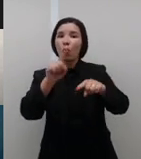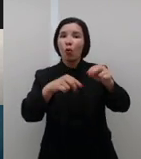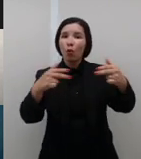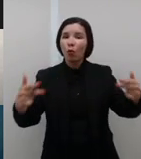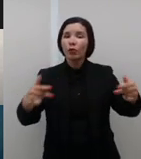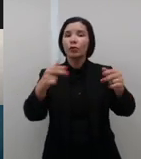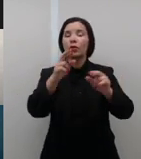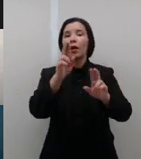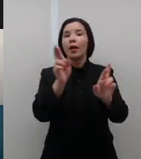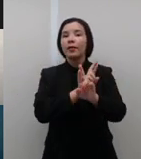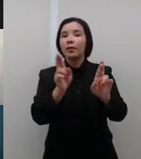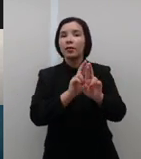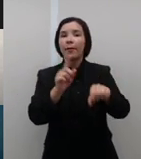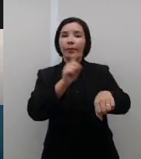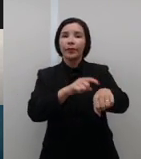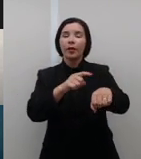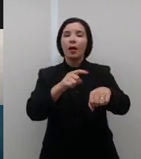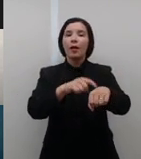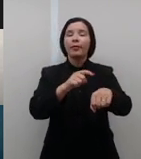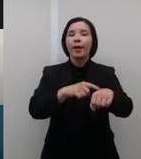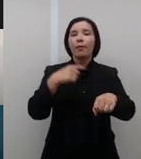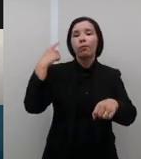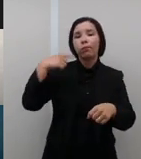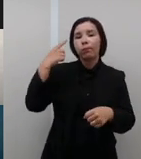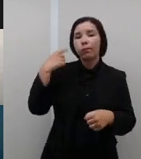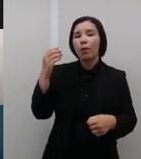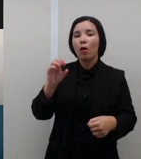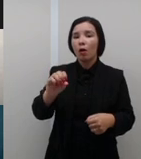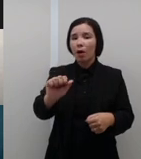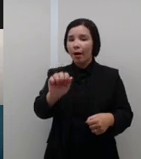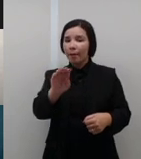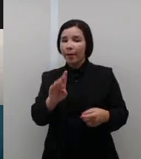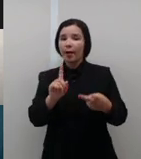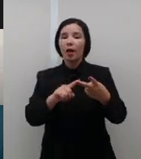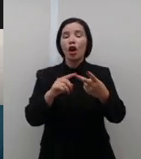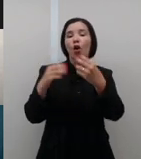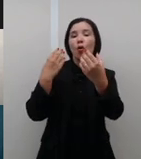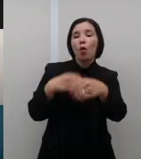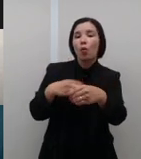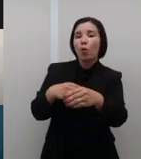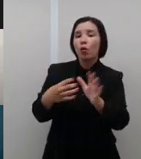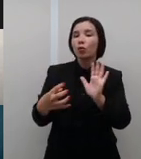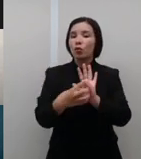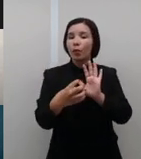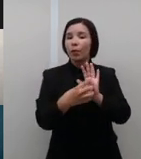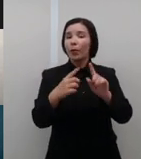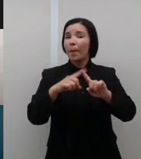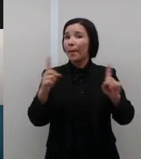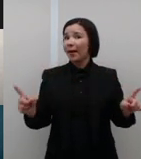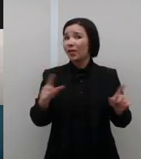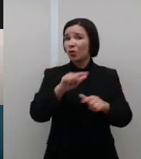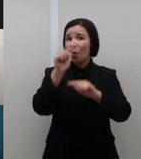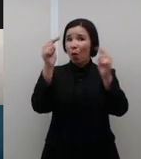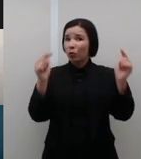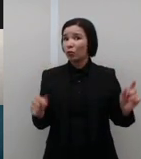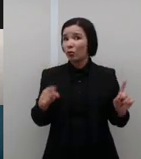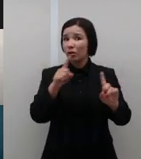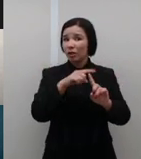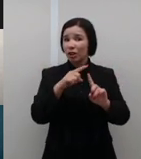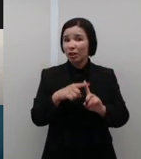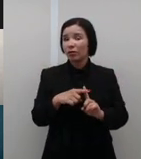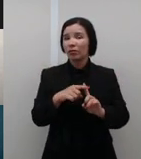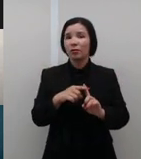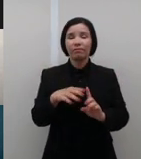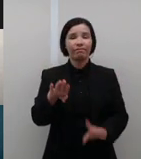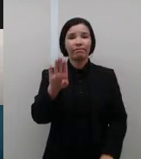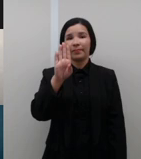tempo de advocacia e etc., concurso público, mas outros títulos não. Efetivamente, foi omisso. Diante da